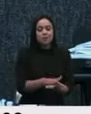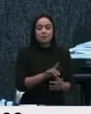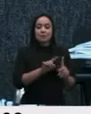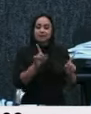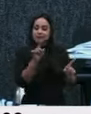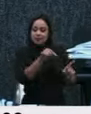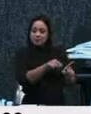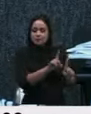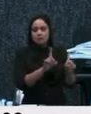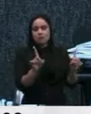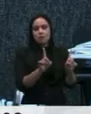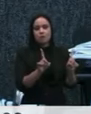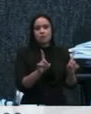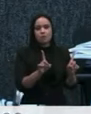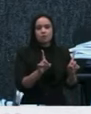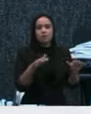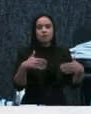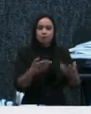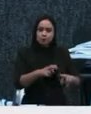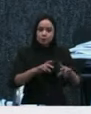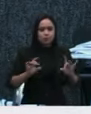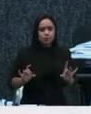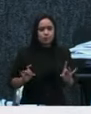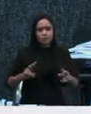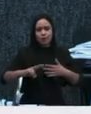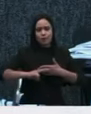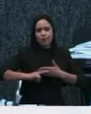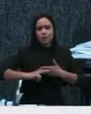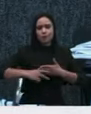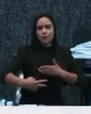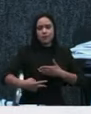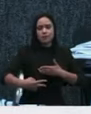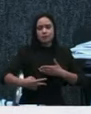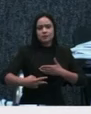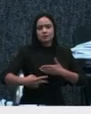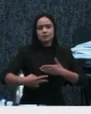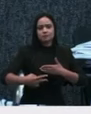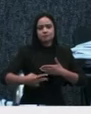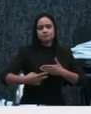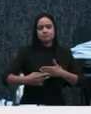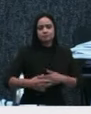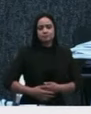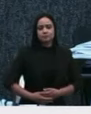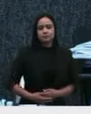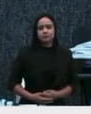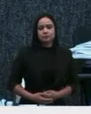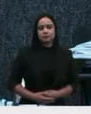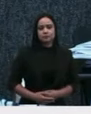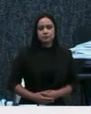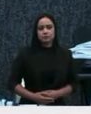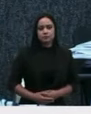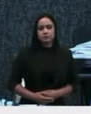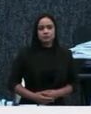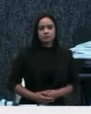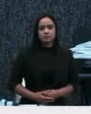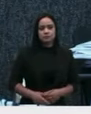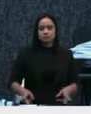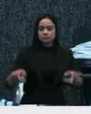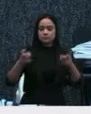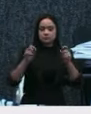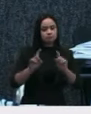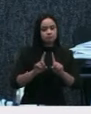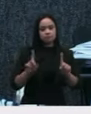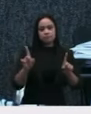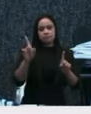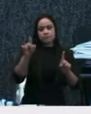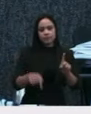não esse portanto apenas foi uma consequência eh reflexa e evidentemente Essa não